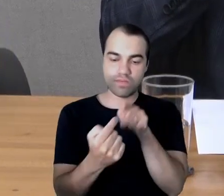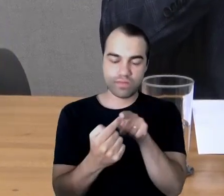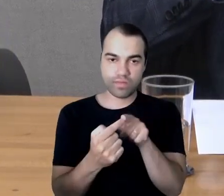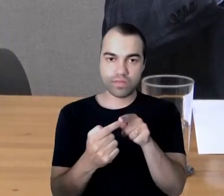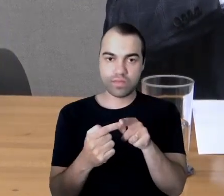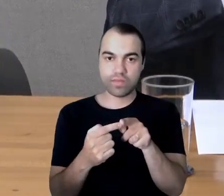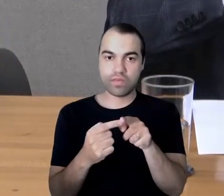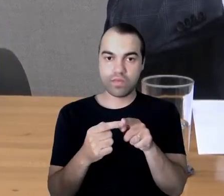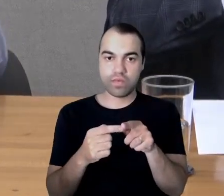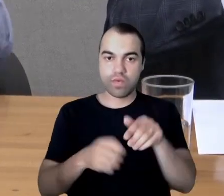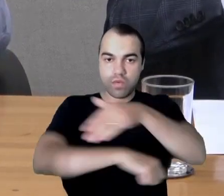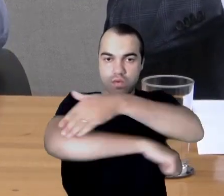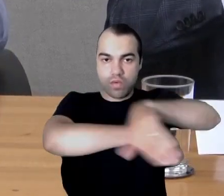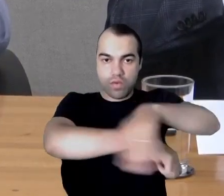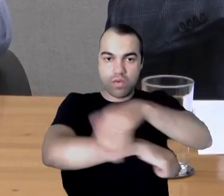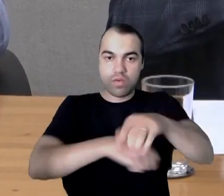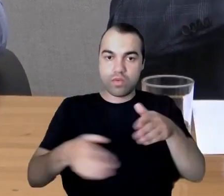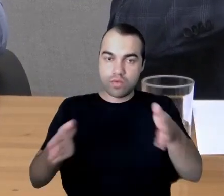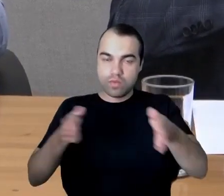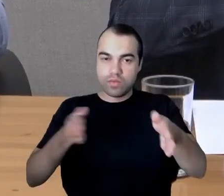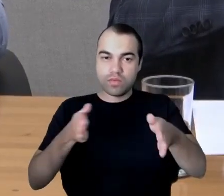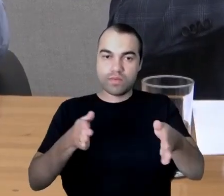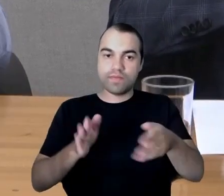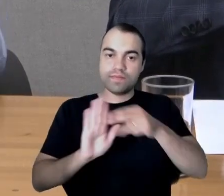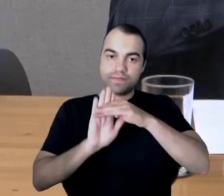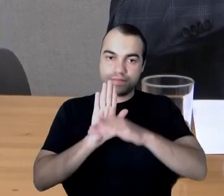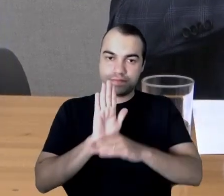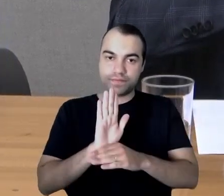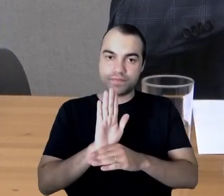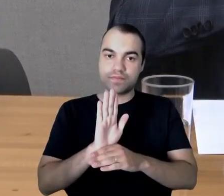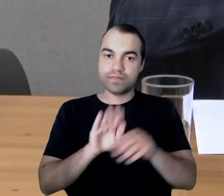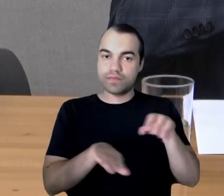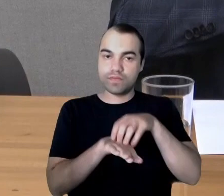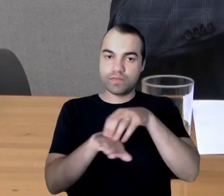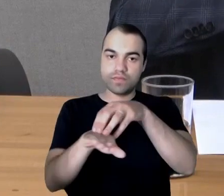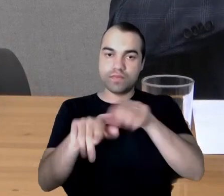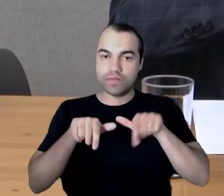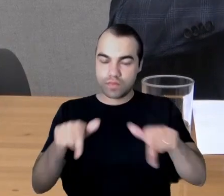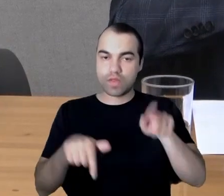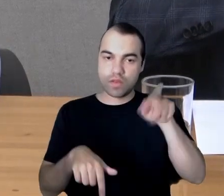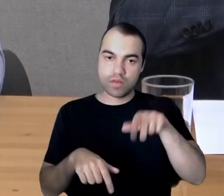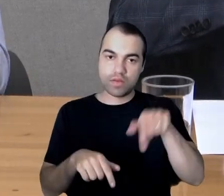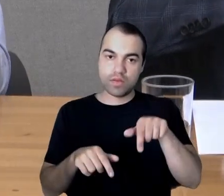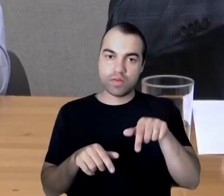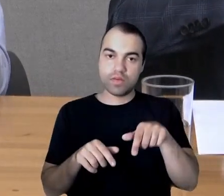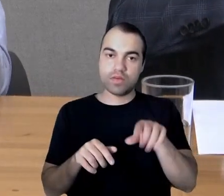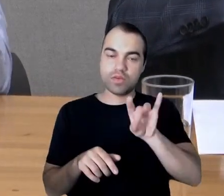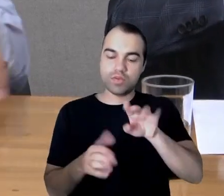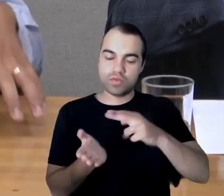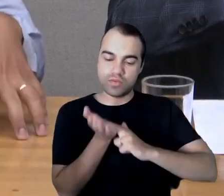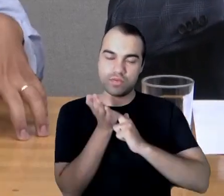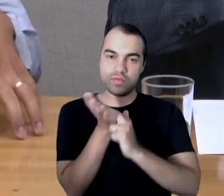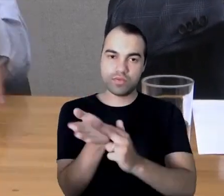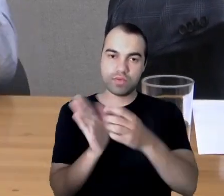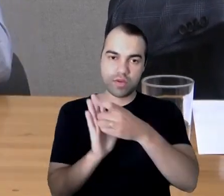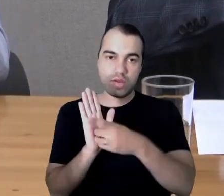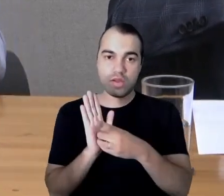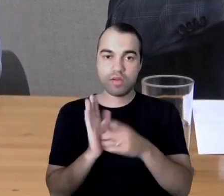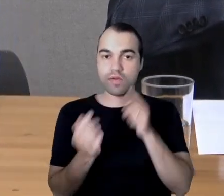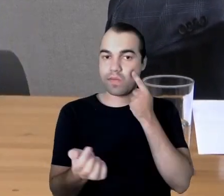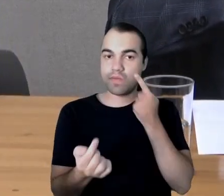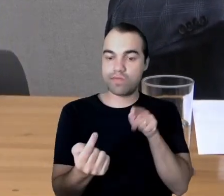e um programa de mobilidade ativa eu acho que ainda é uma uma carta de diretrizes e não há a previsão expressa até porque se você